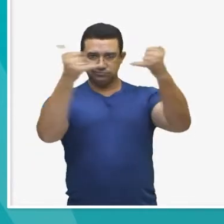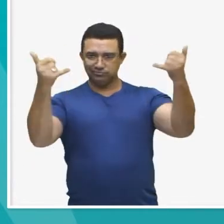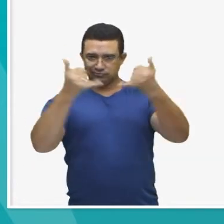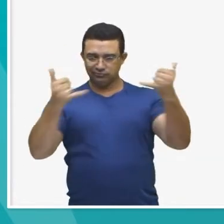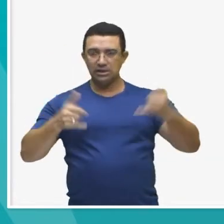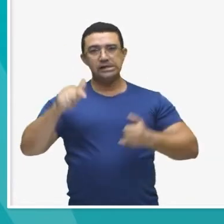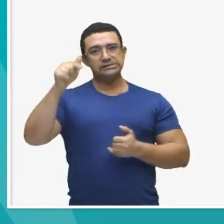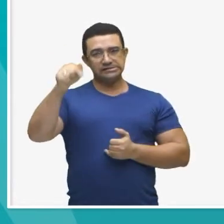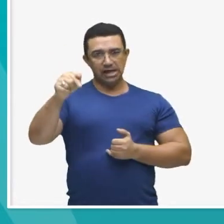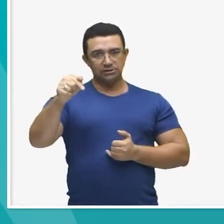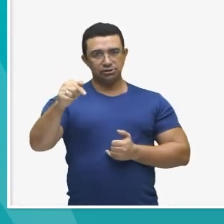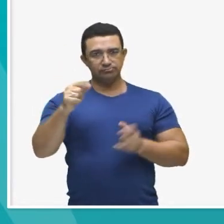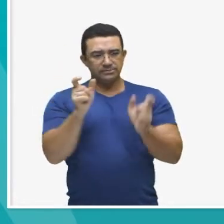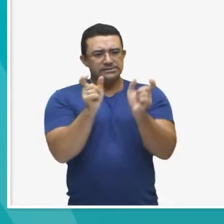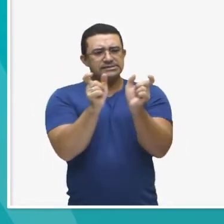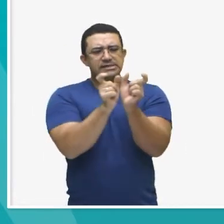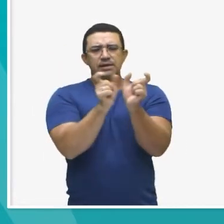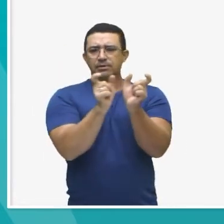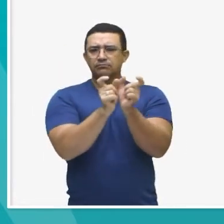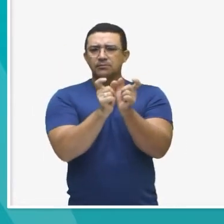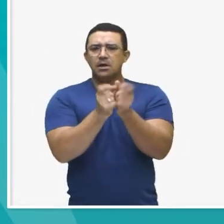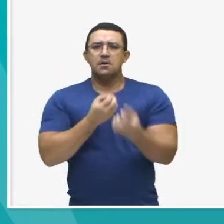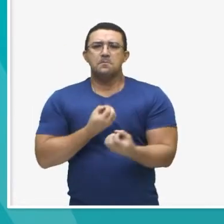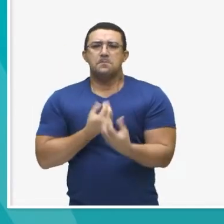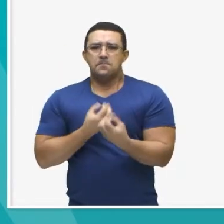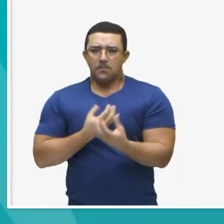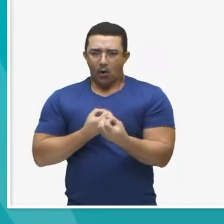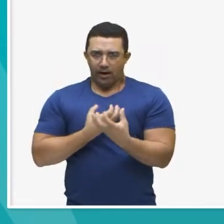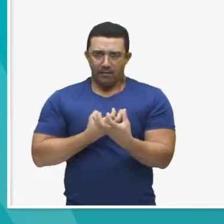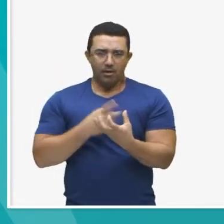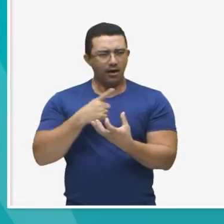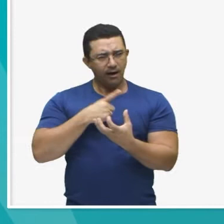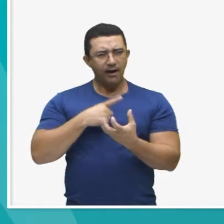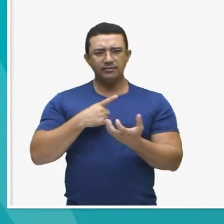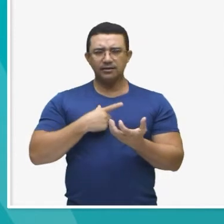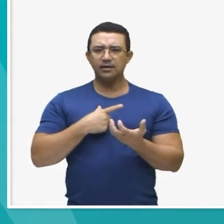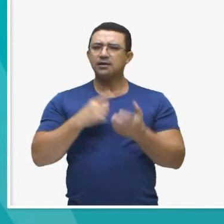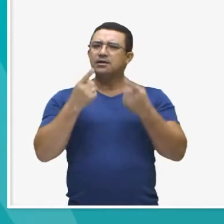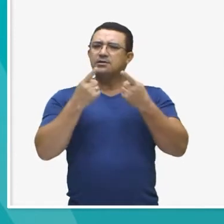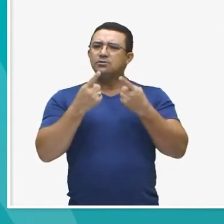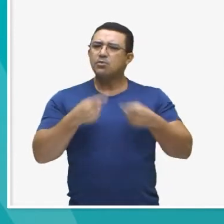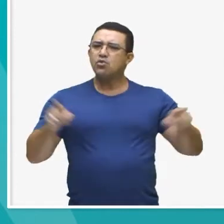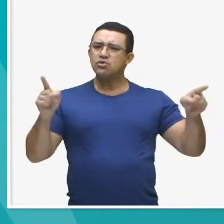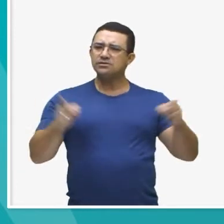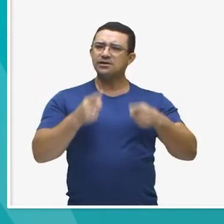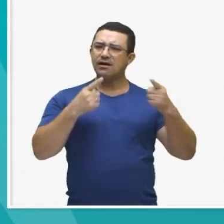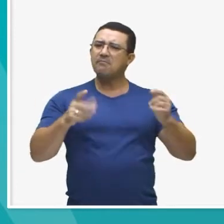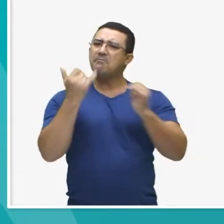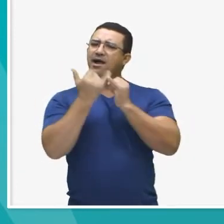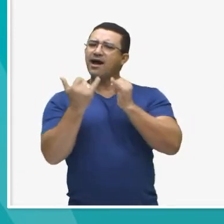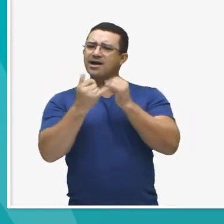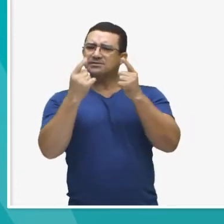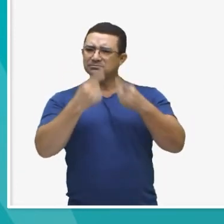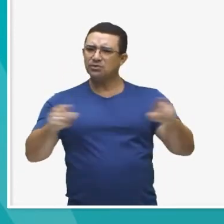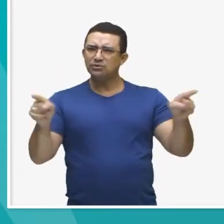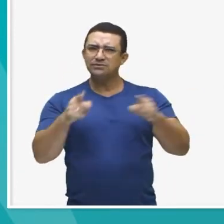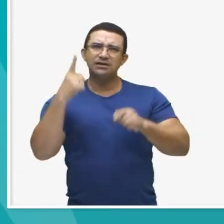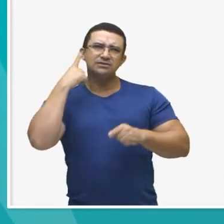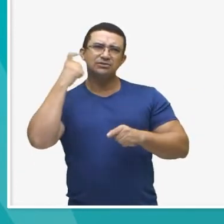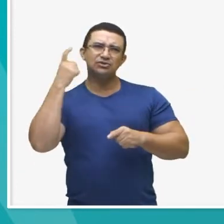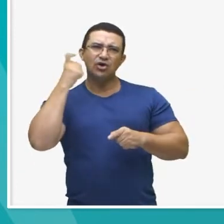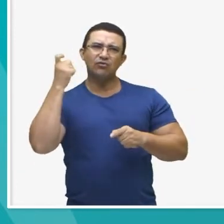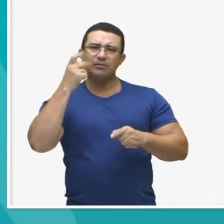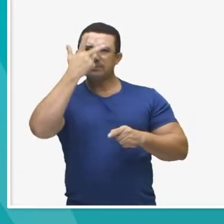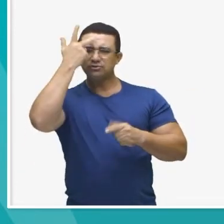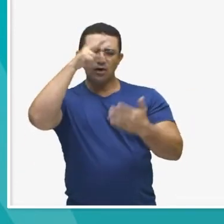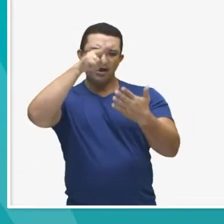poéticas. Isso confere esse ritmo e essa sonoridade que a gente percebe quando a gente faz a leitura dos